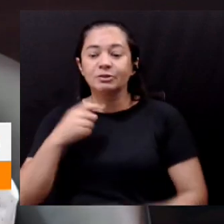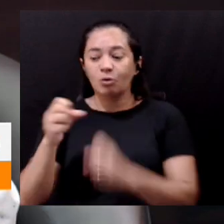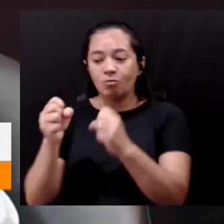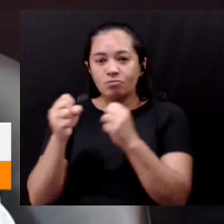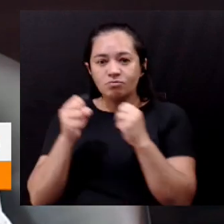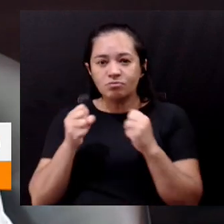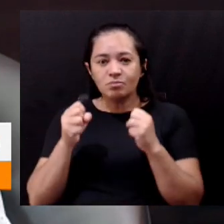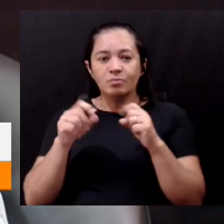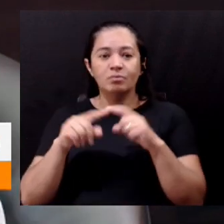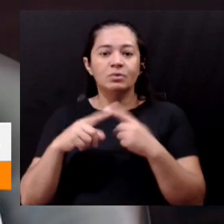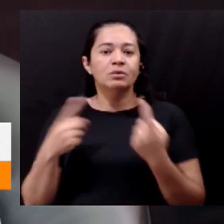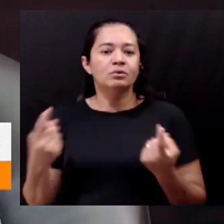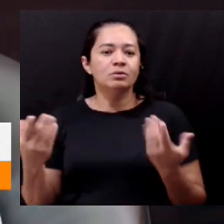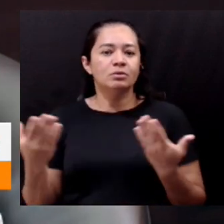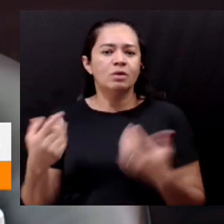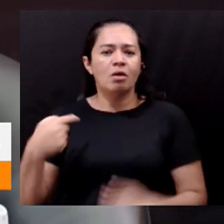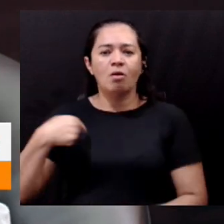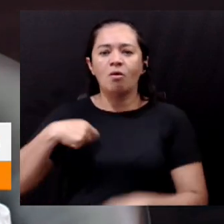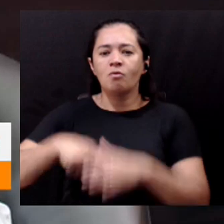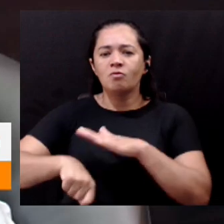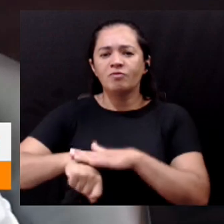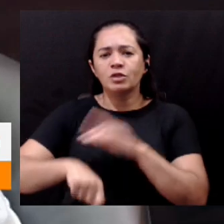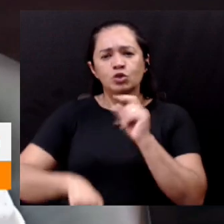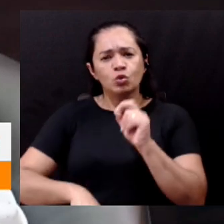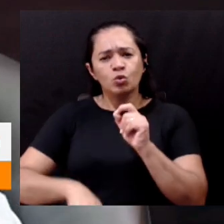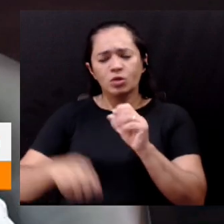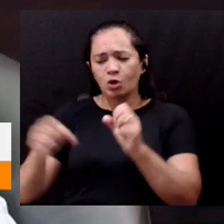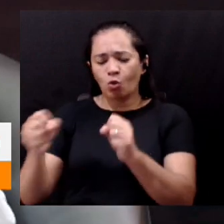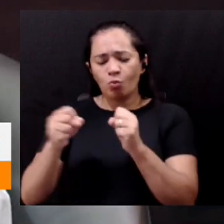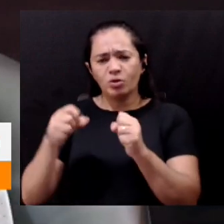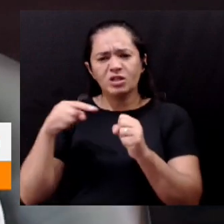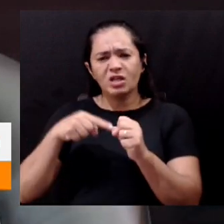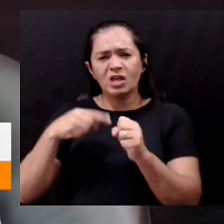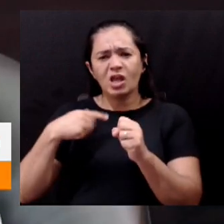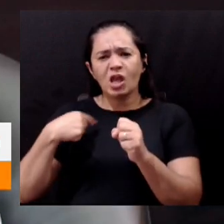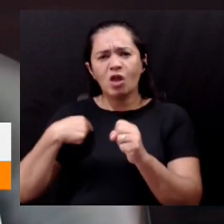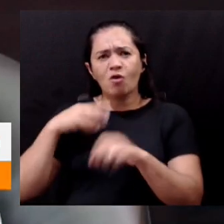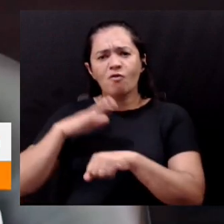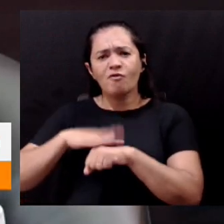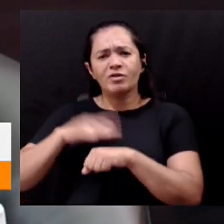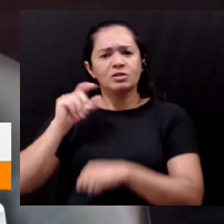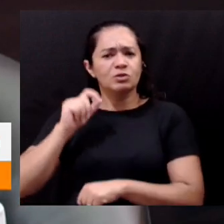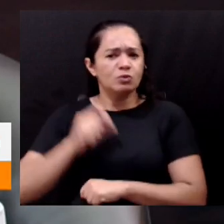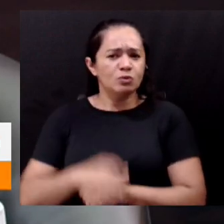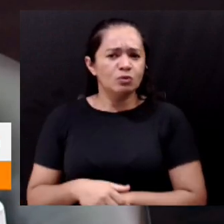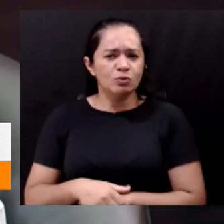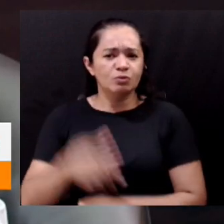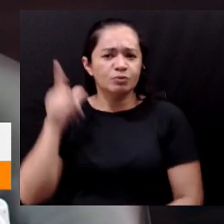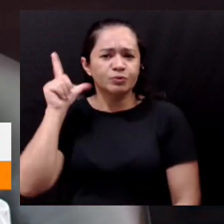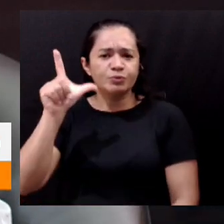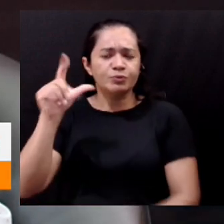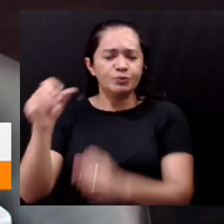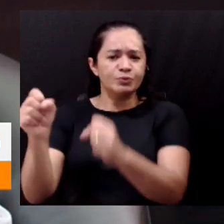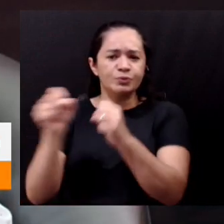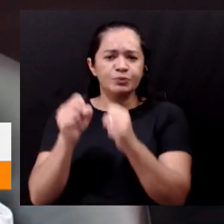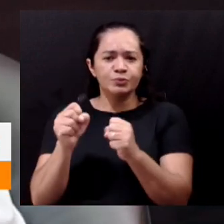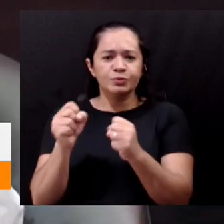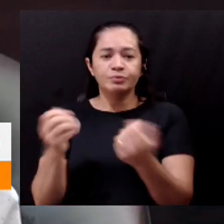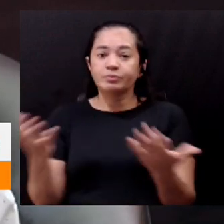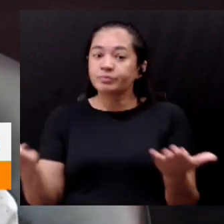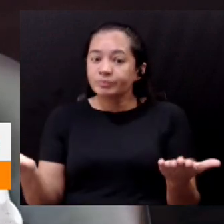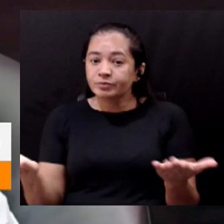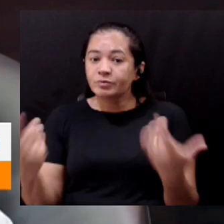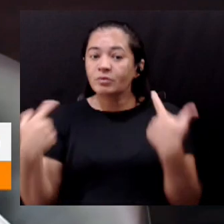que eu faço com esse poder? Como eu faço para obter esse poder? É preciso